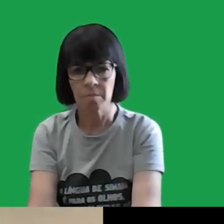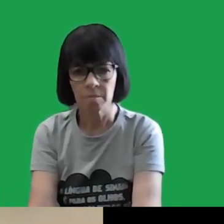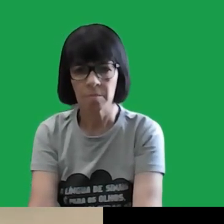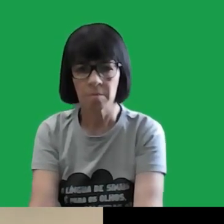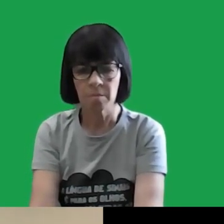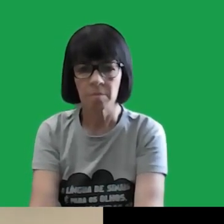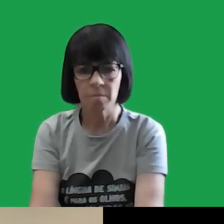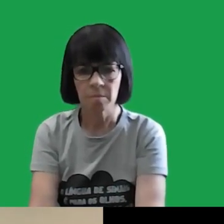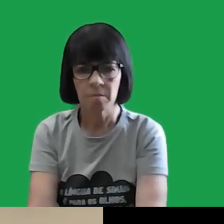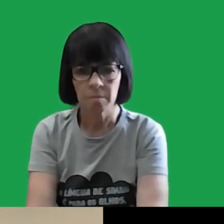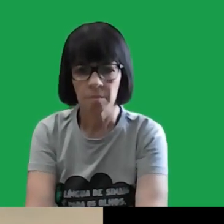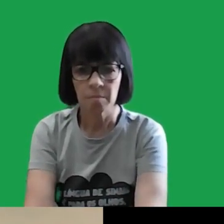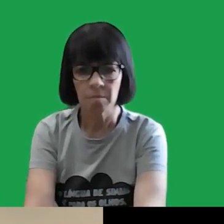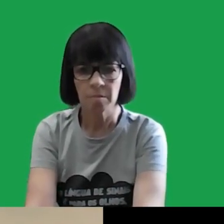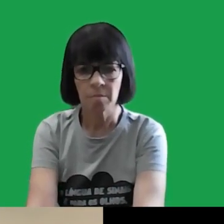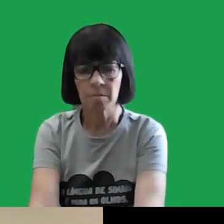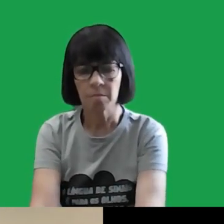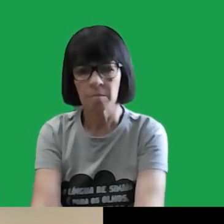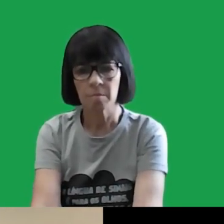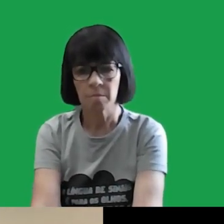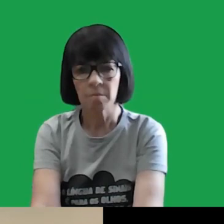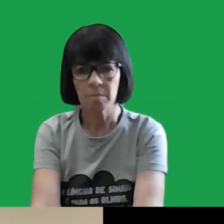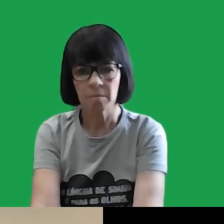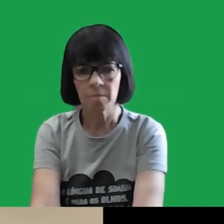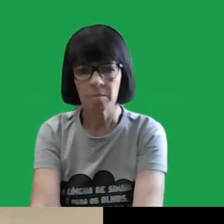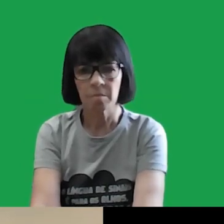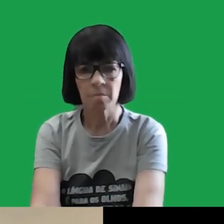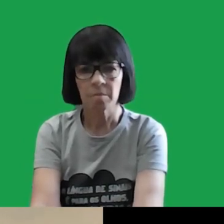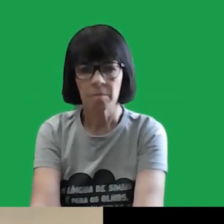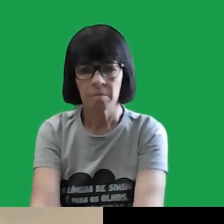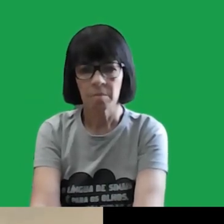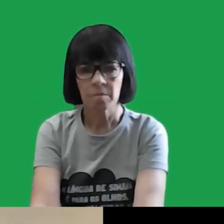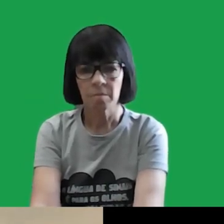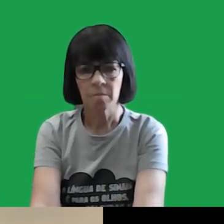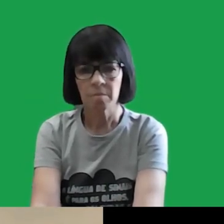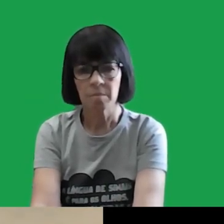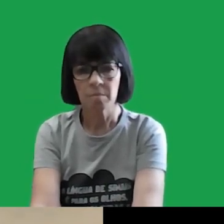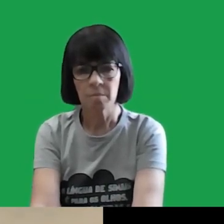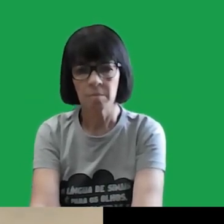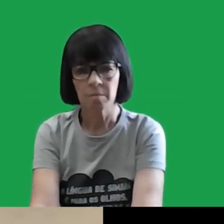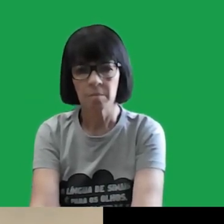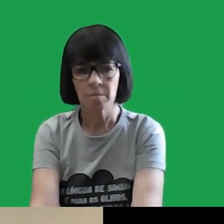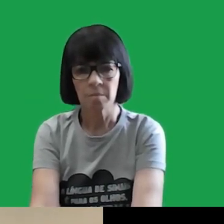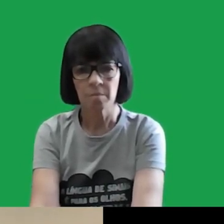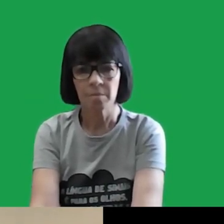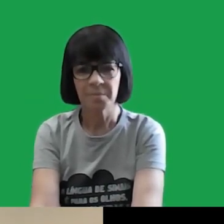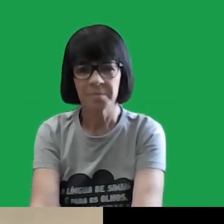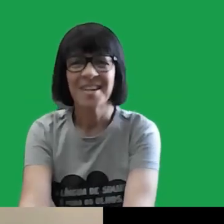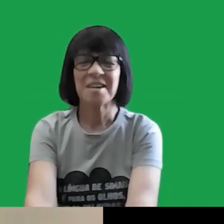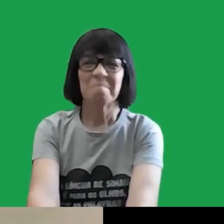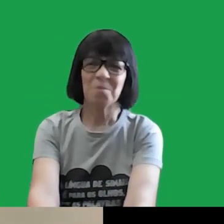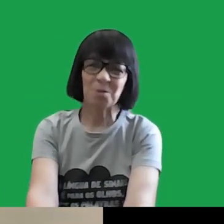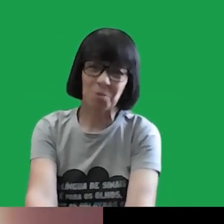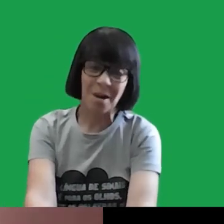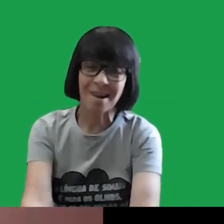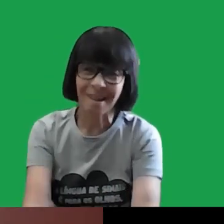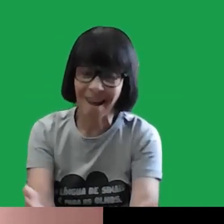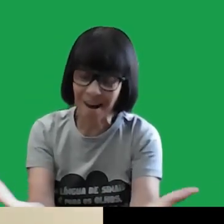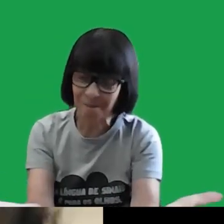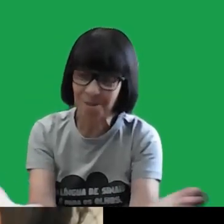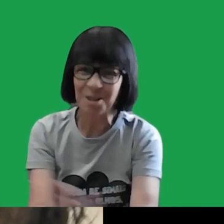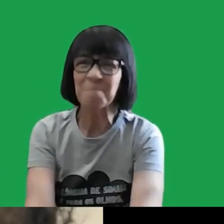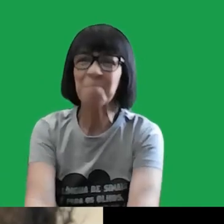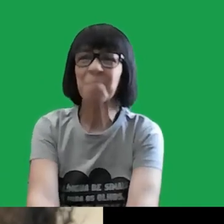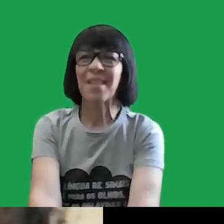integração. Hoje em dia é uma escola bilíngue para surdos e eu sou a coordenadora da escola atualmente. Bom, eu sou